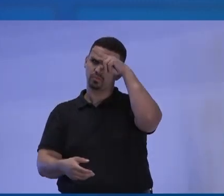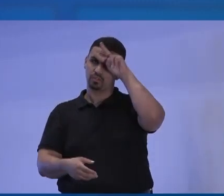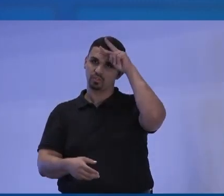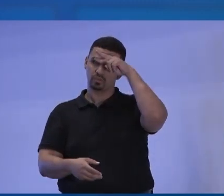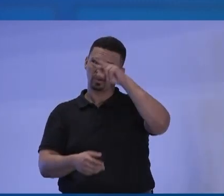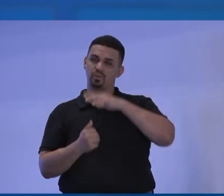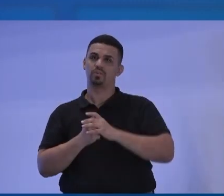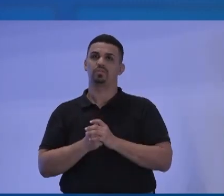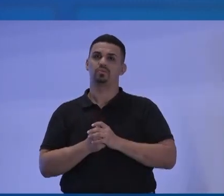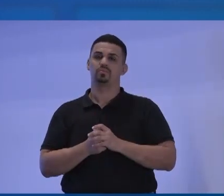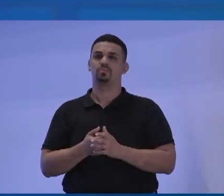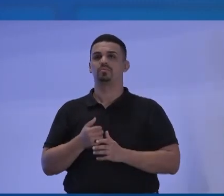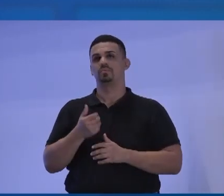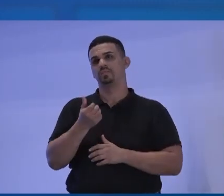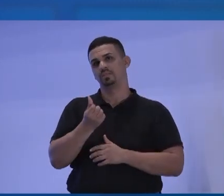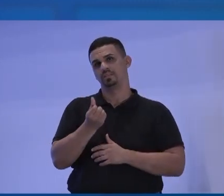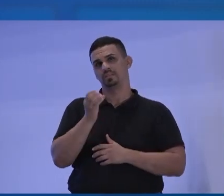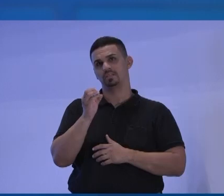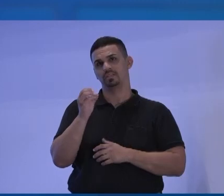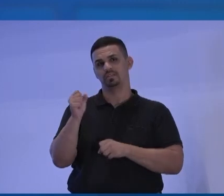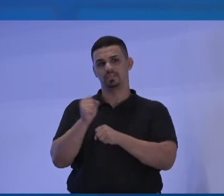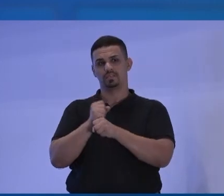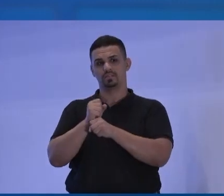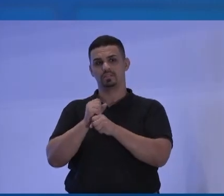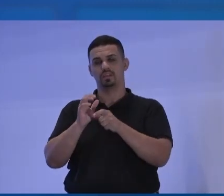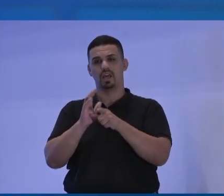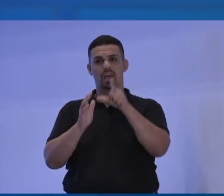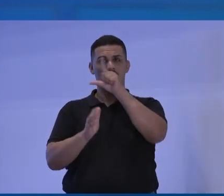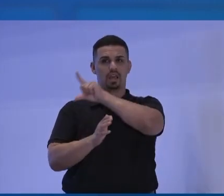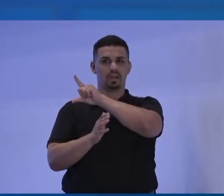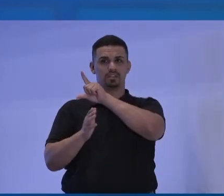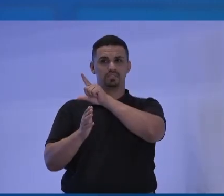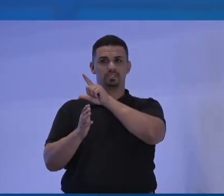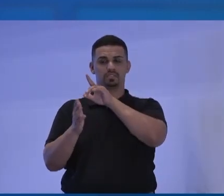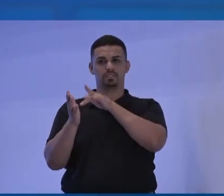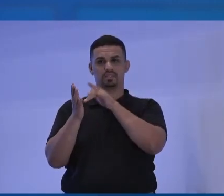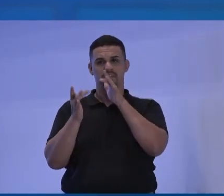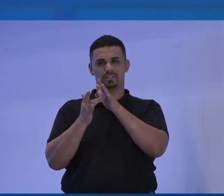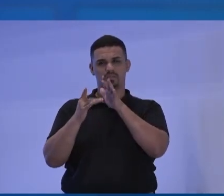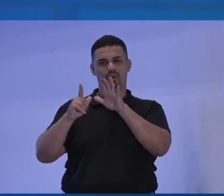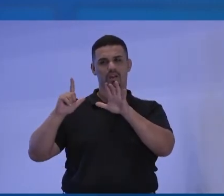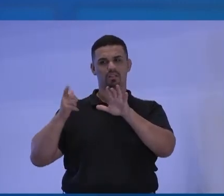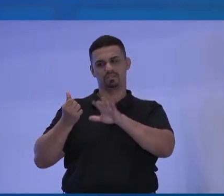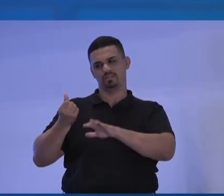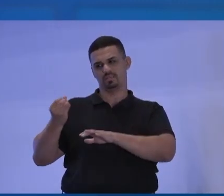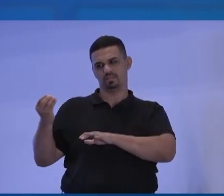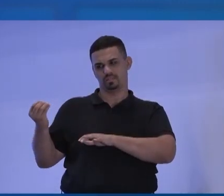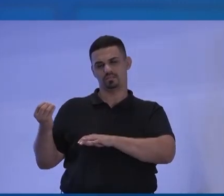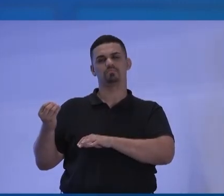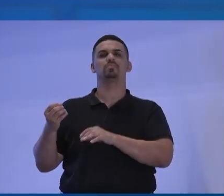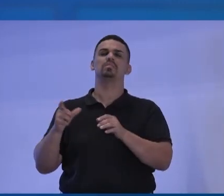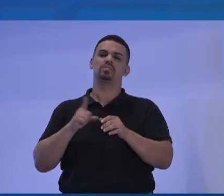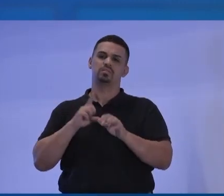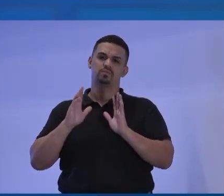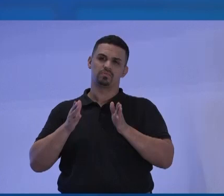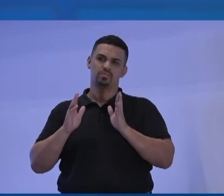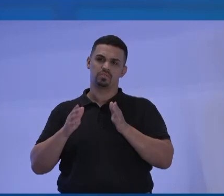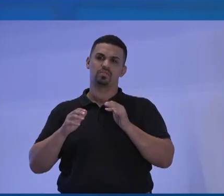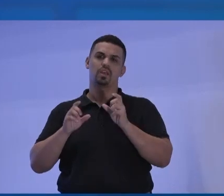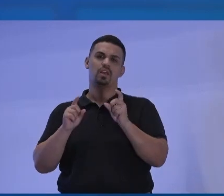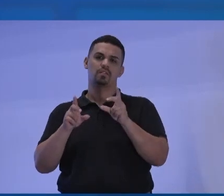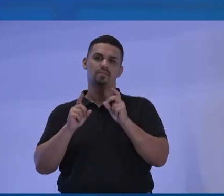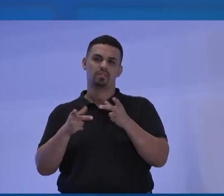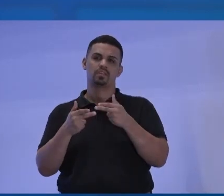em 600 anos antes de Cristo, uma disseminação através da Rota da Seda, né, da comercialização de especiarias